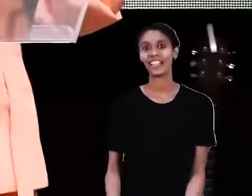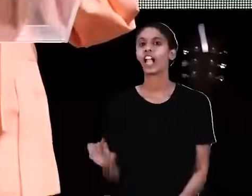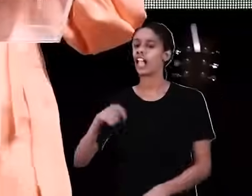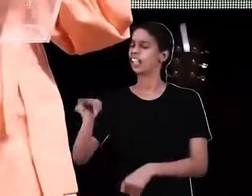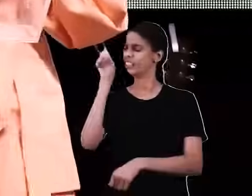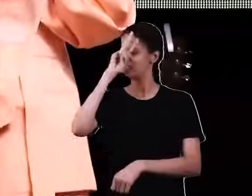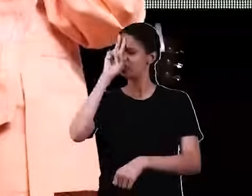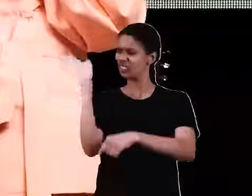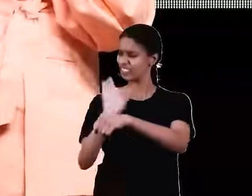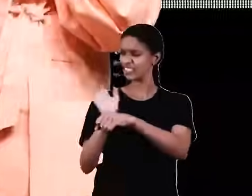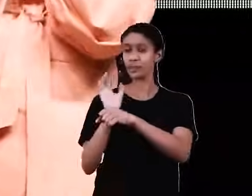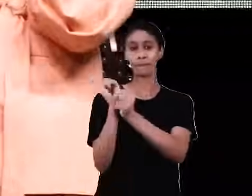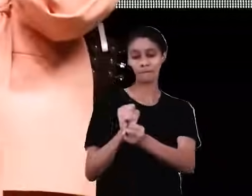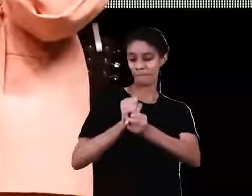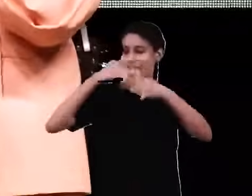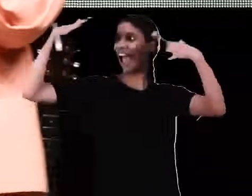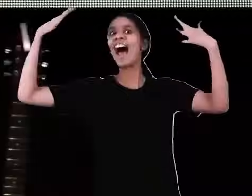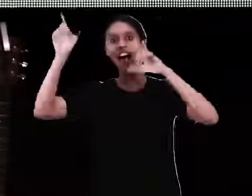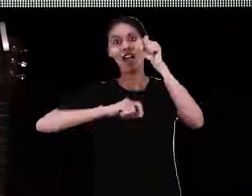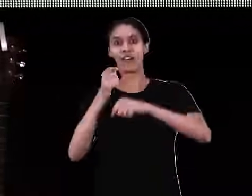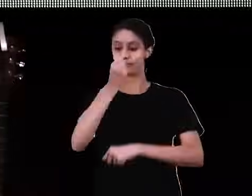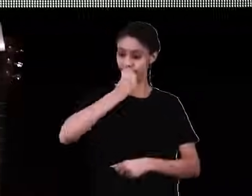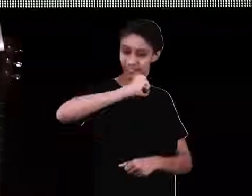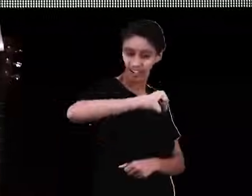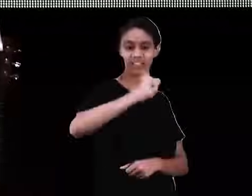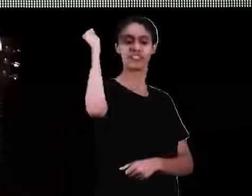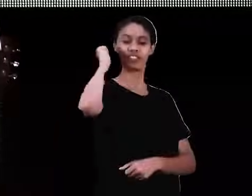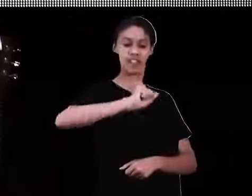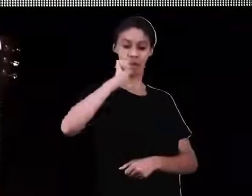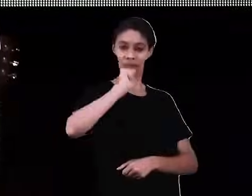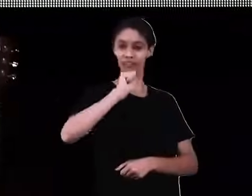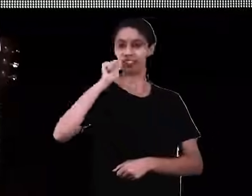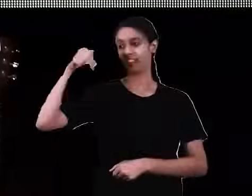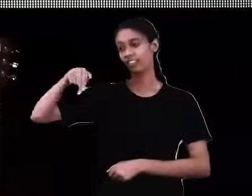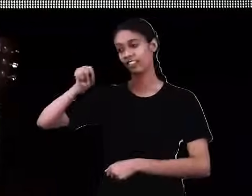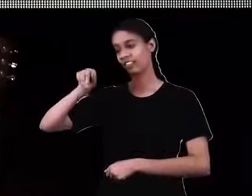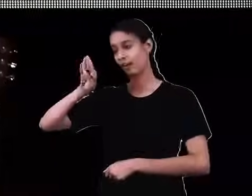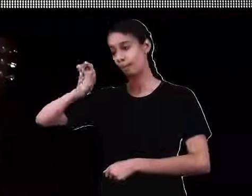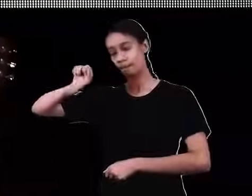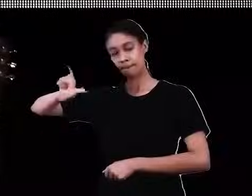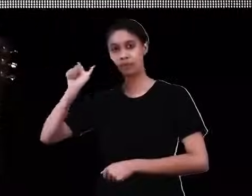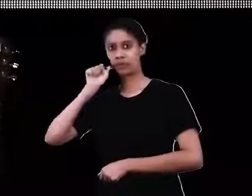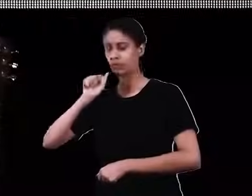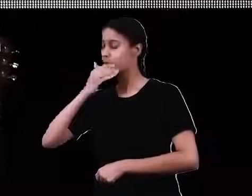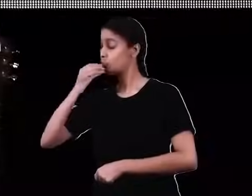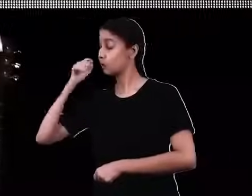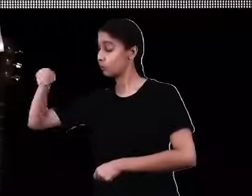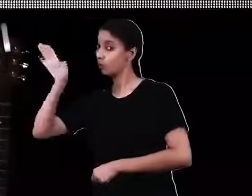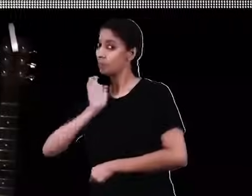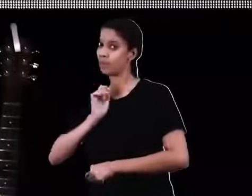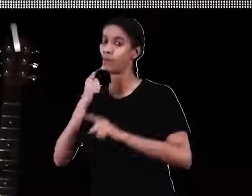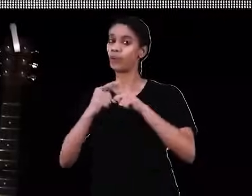cinematográfica, apoteótica, da defesa da mulher de Nabal. Porque a bicha era